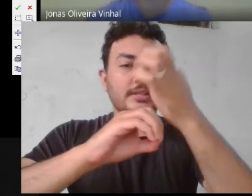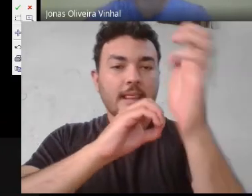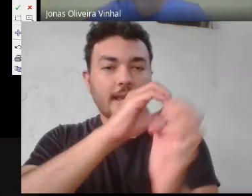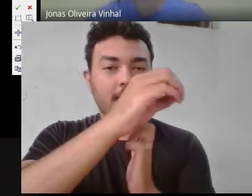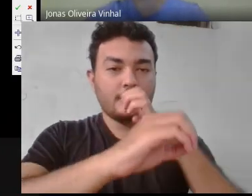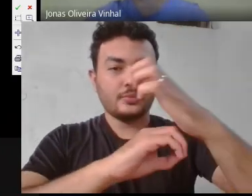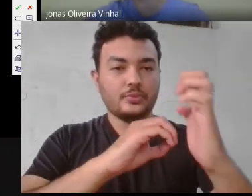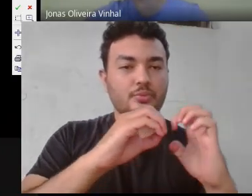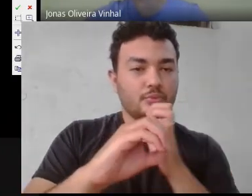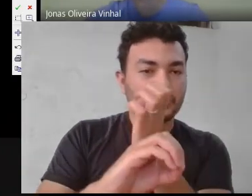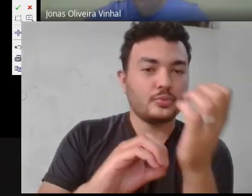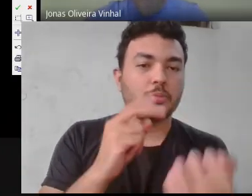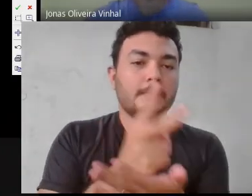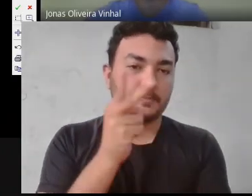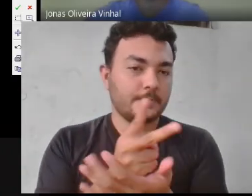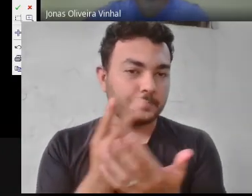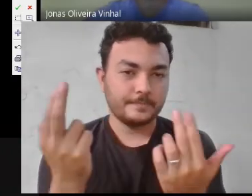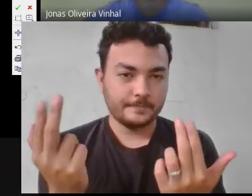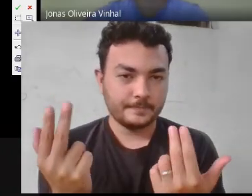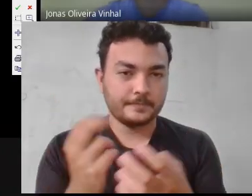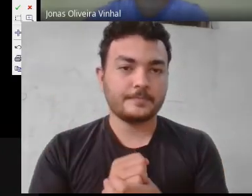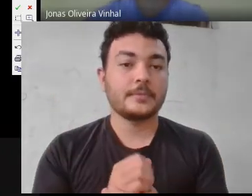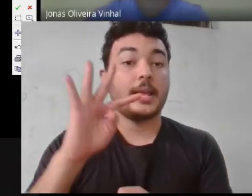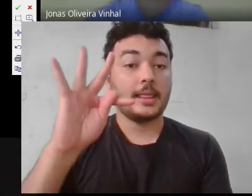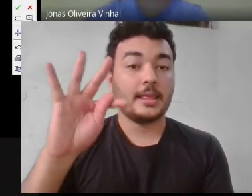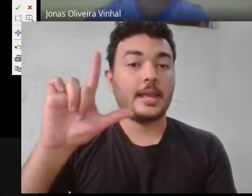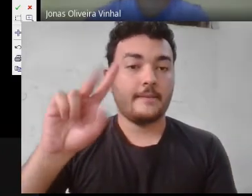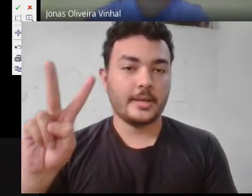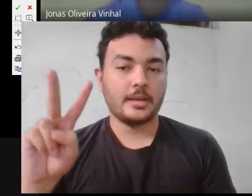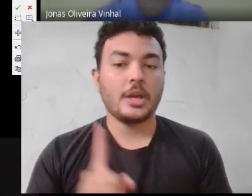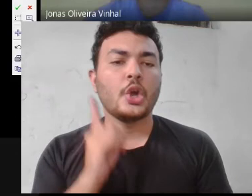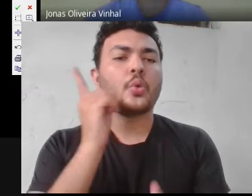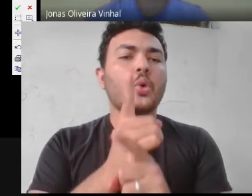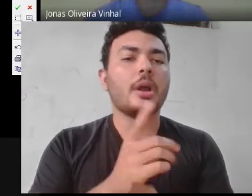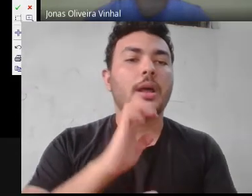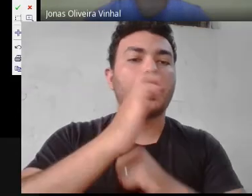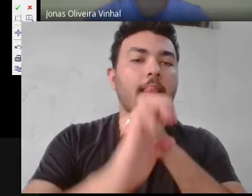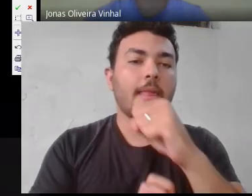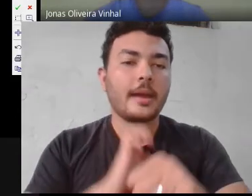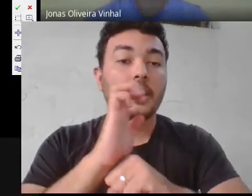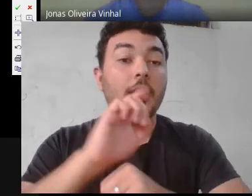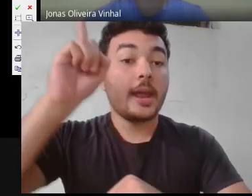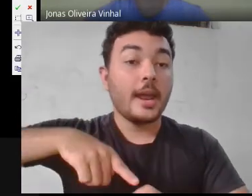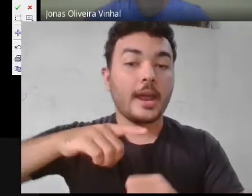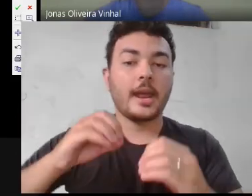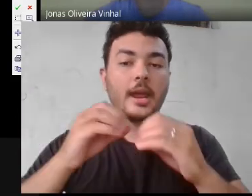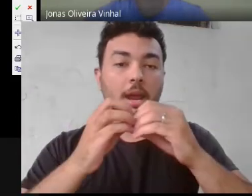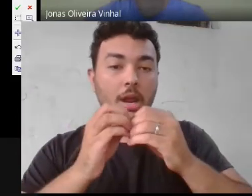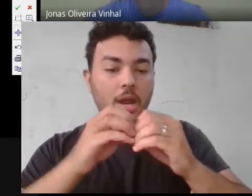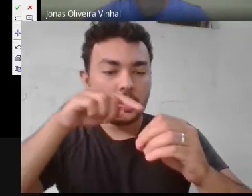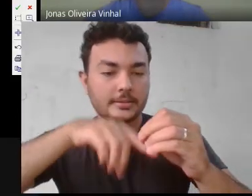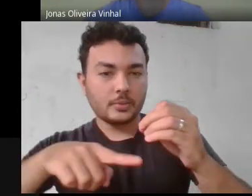estarão sendo compartilhados, segundo a TLV, e a maior tendência de encontrar, a maior probabilidade de encontrar esses elétrons é nessa região